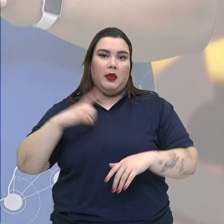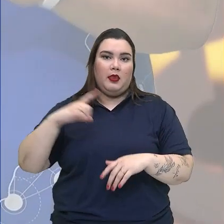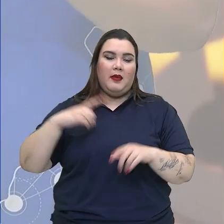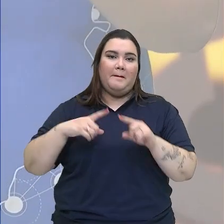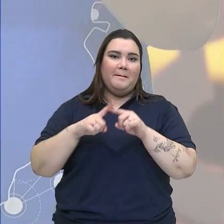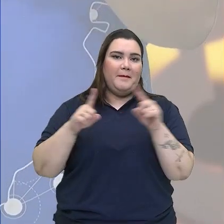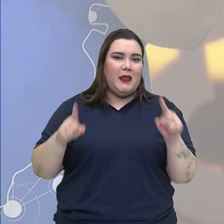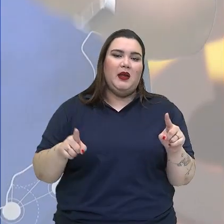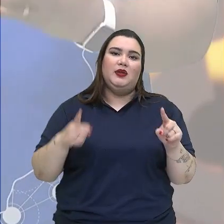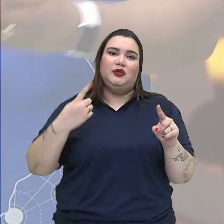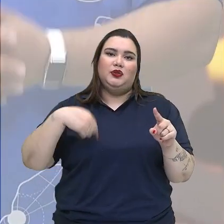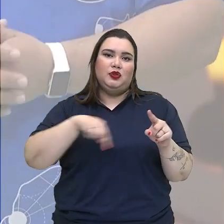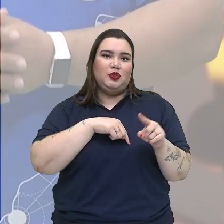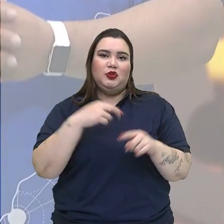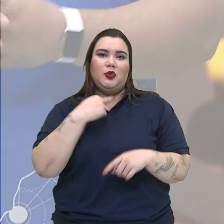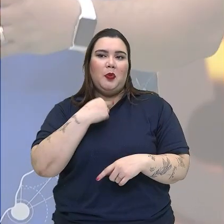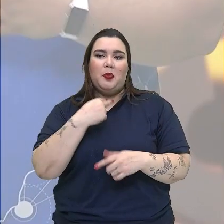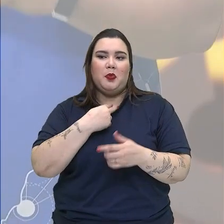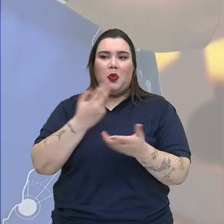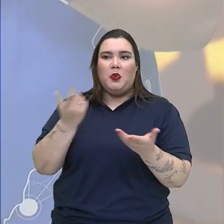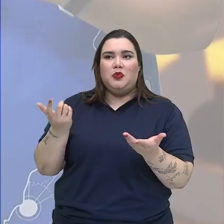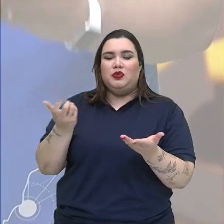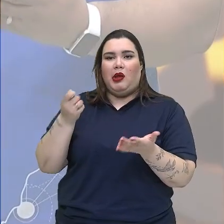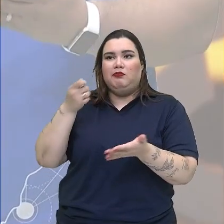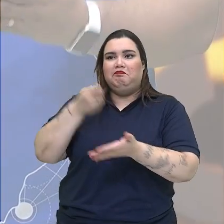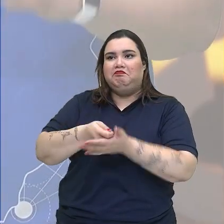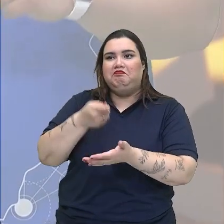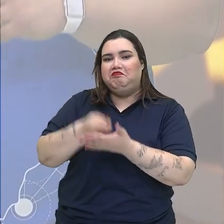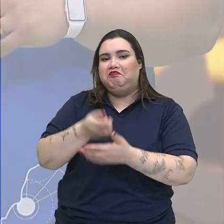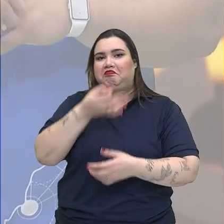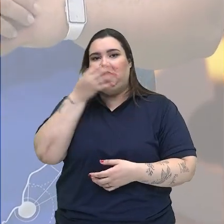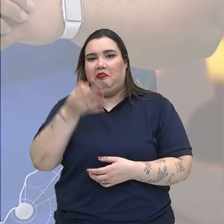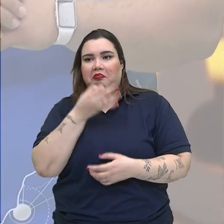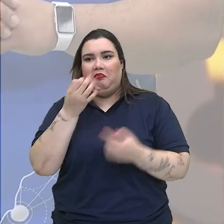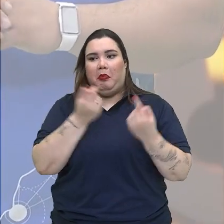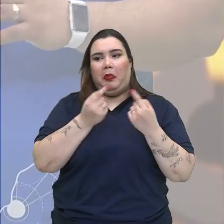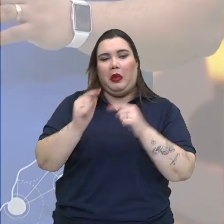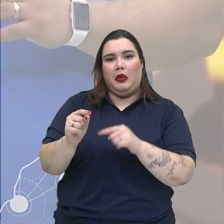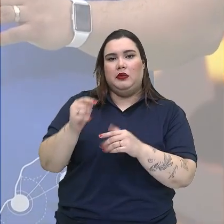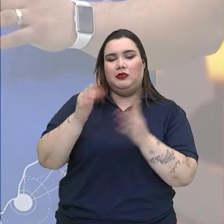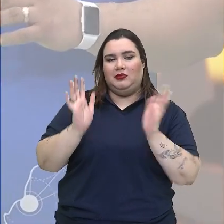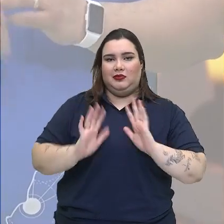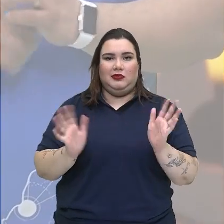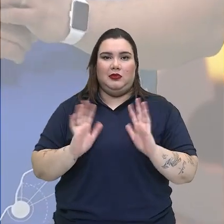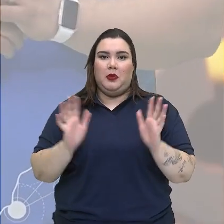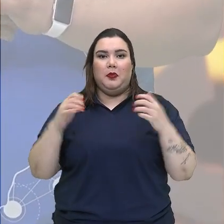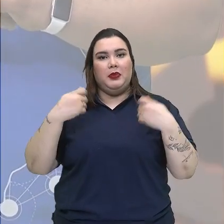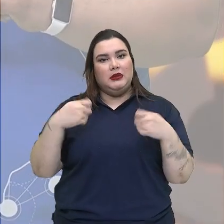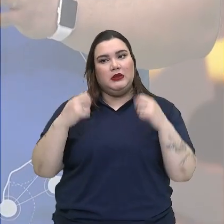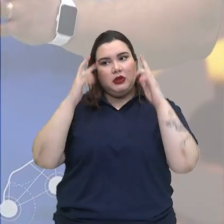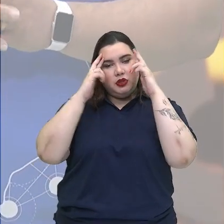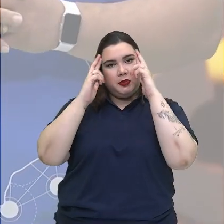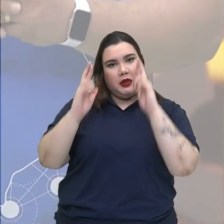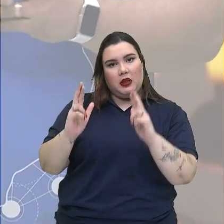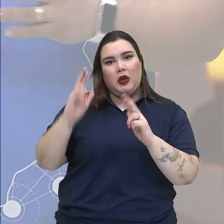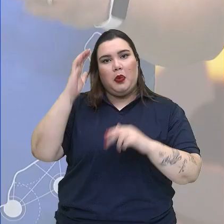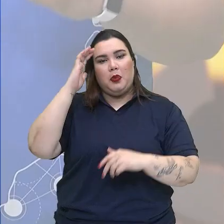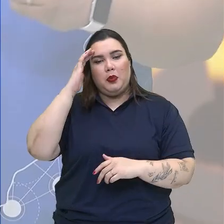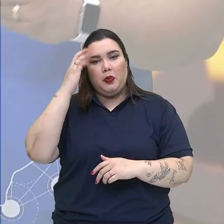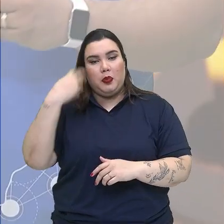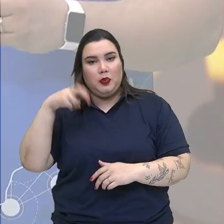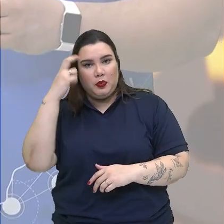não pode simplesmente julgar uma outra cultura sem compreender aquela cultura. Então, estas crenças